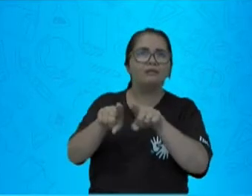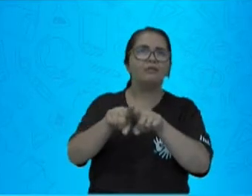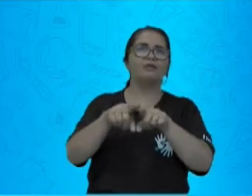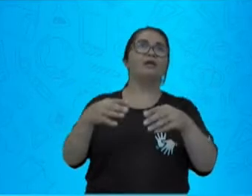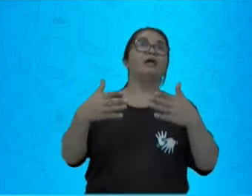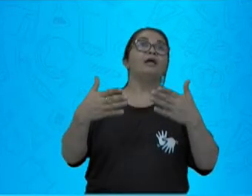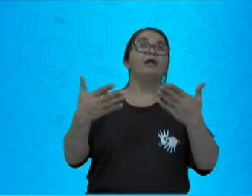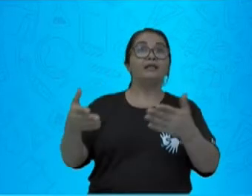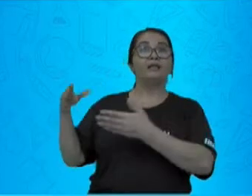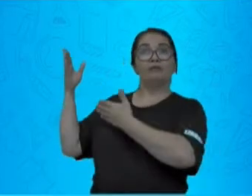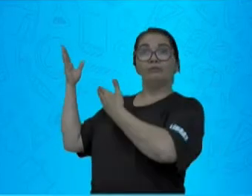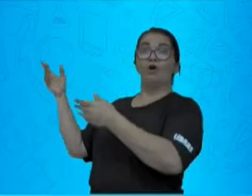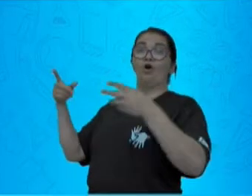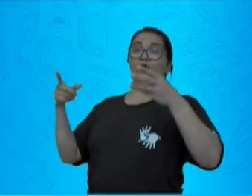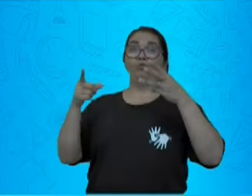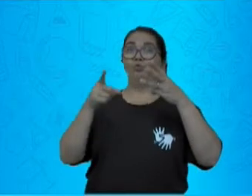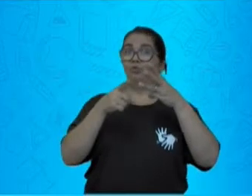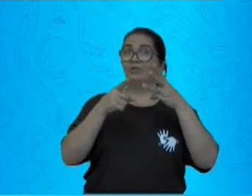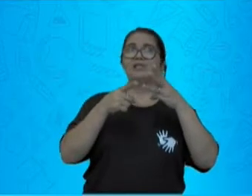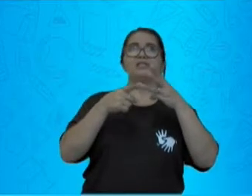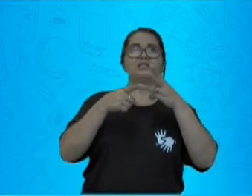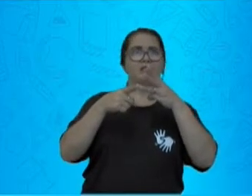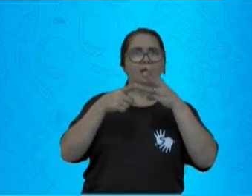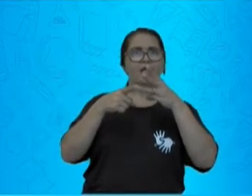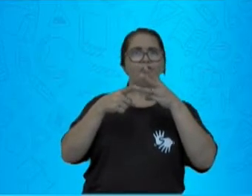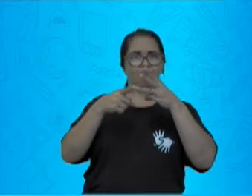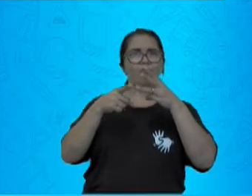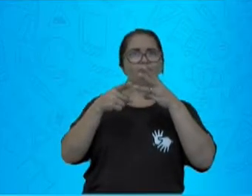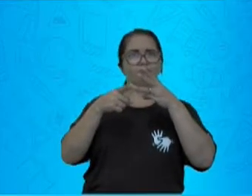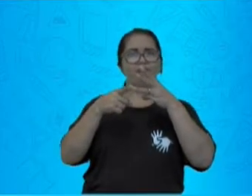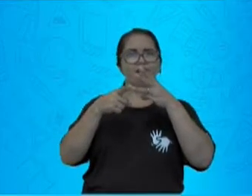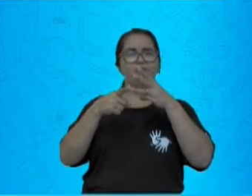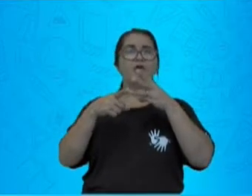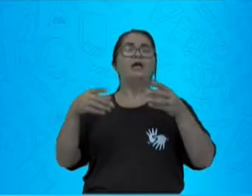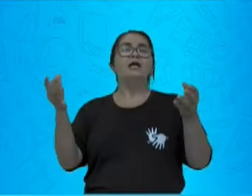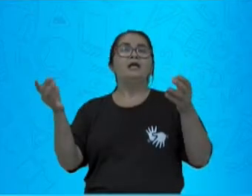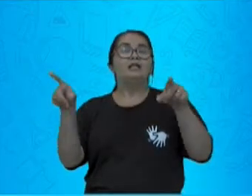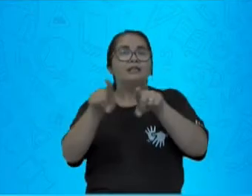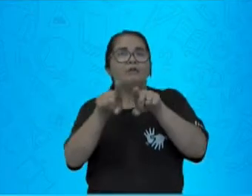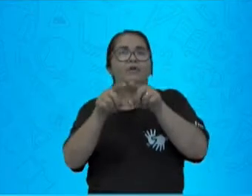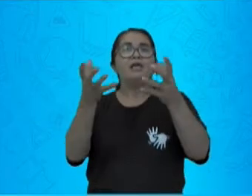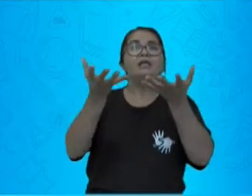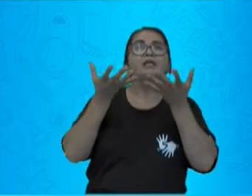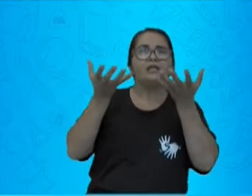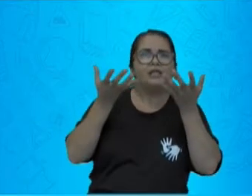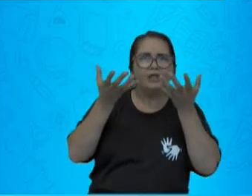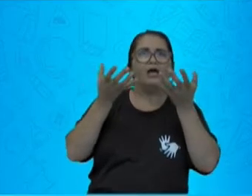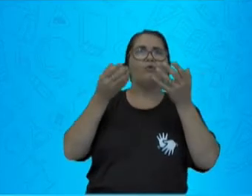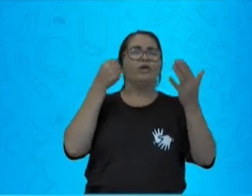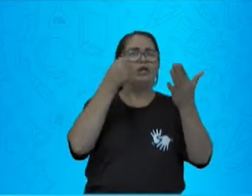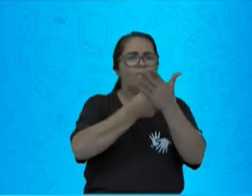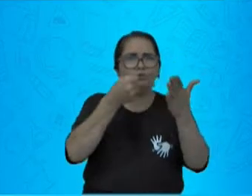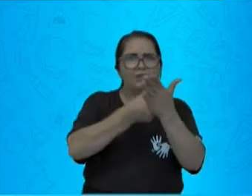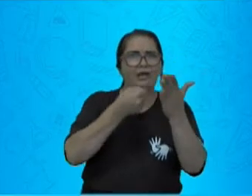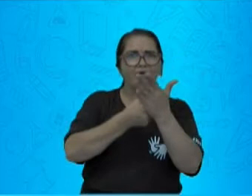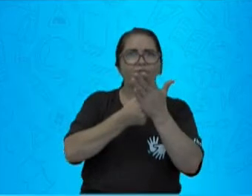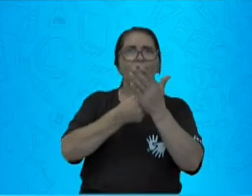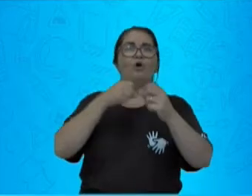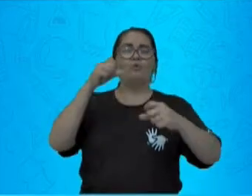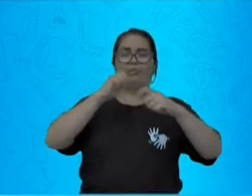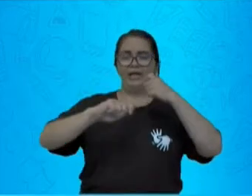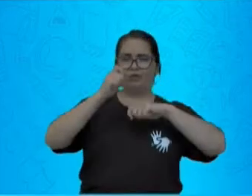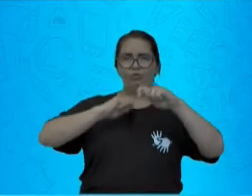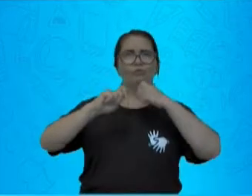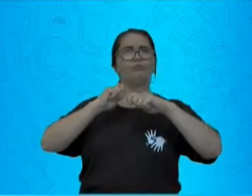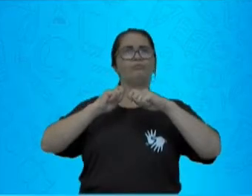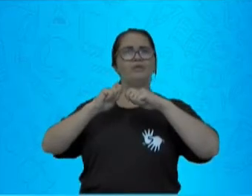motivações a condenação dos lucros burgueses pela Igreja Católica. Calvino defendia